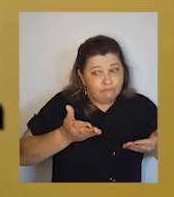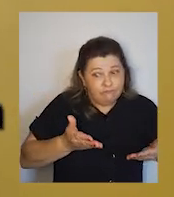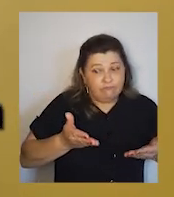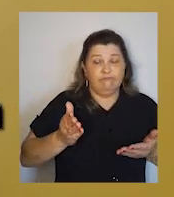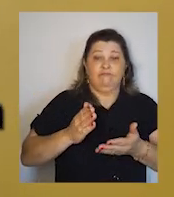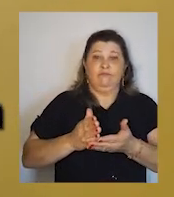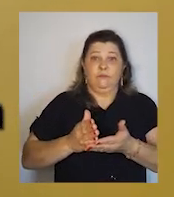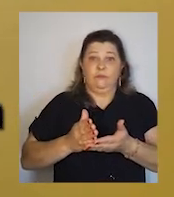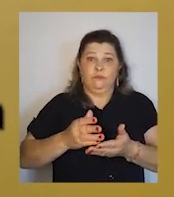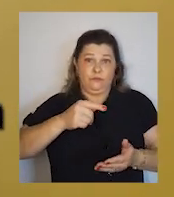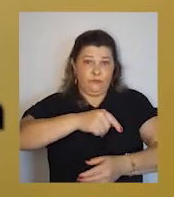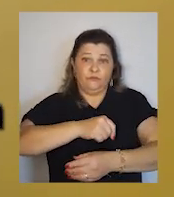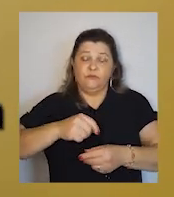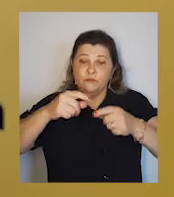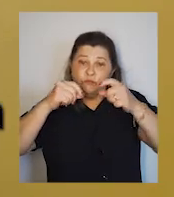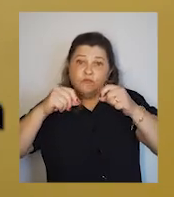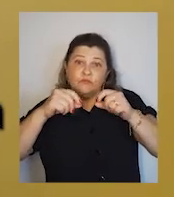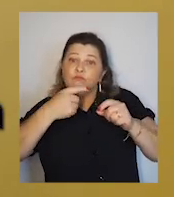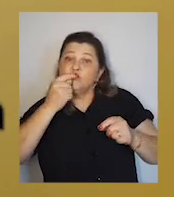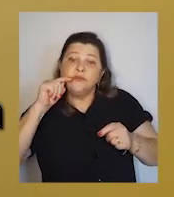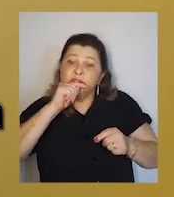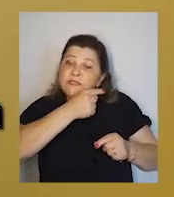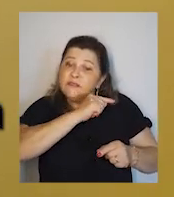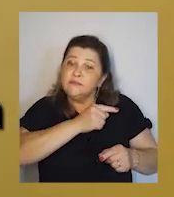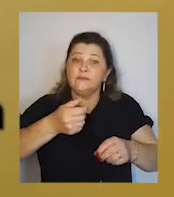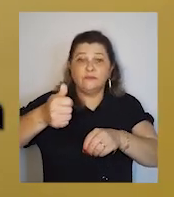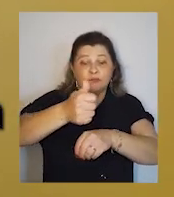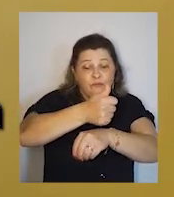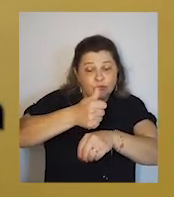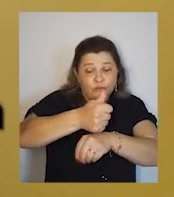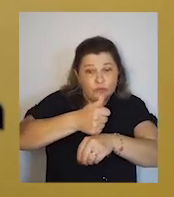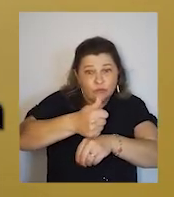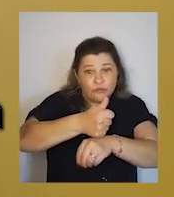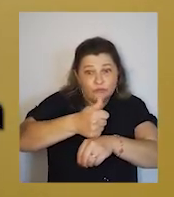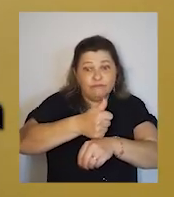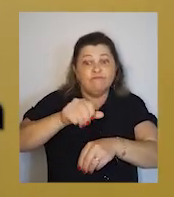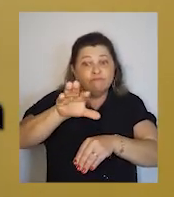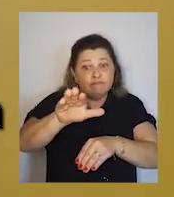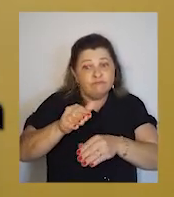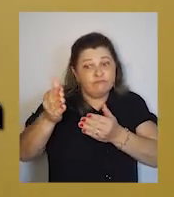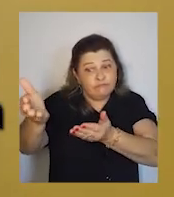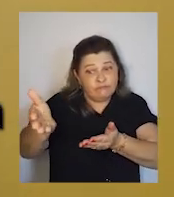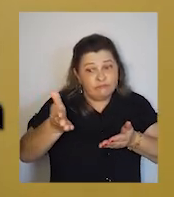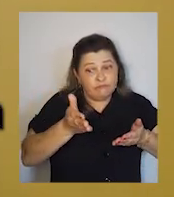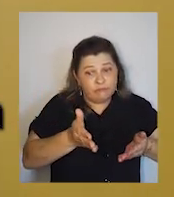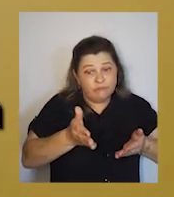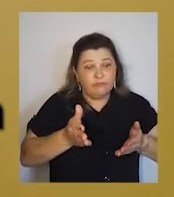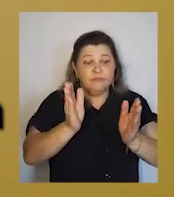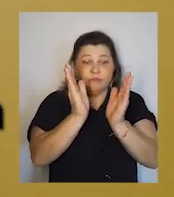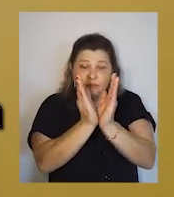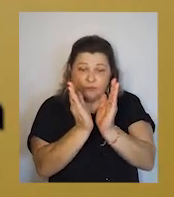ou é a enfermeira, o dentista, nutricionista, então fica muito aberto para os demais